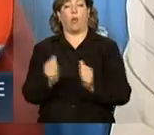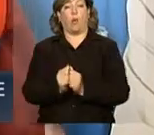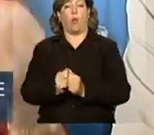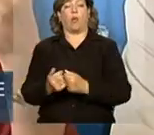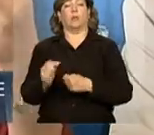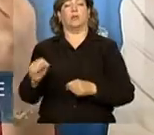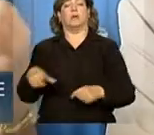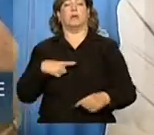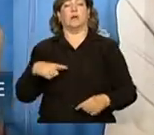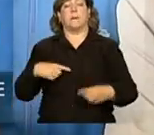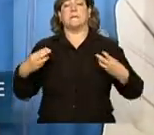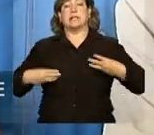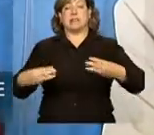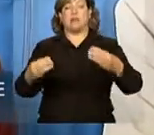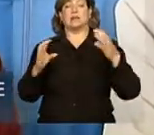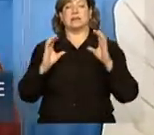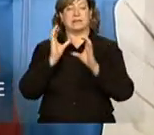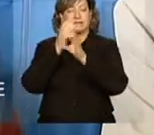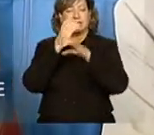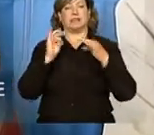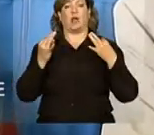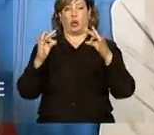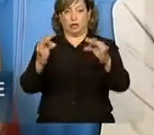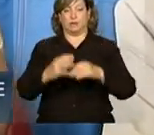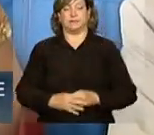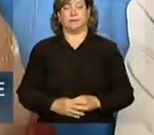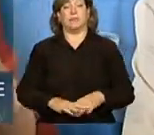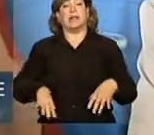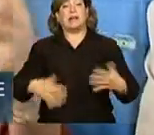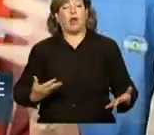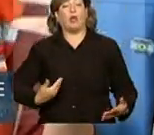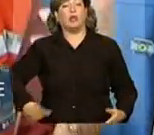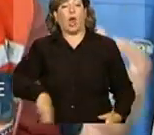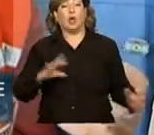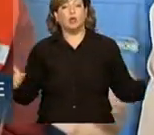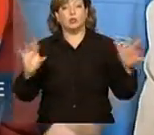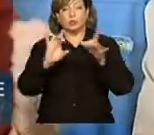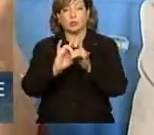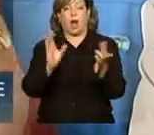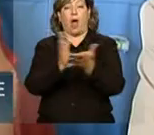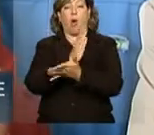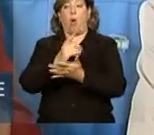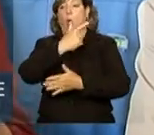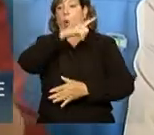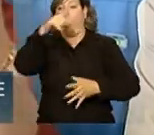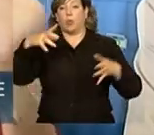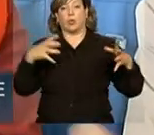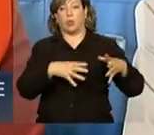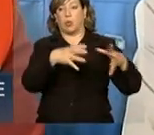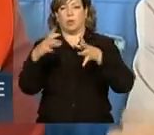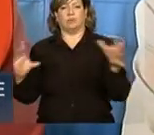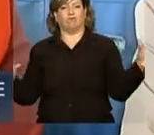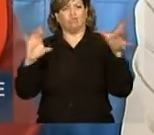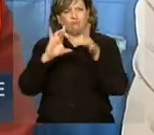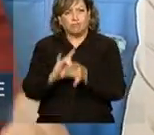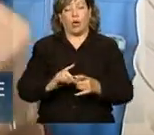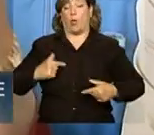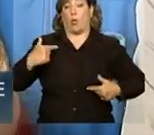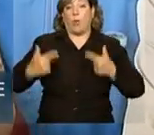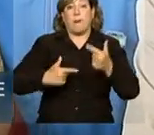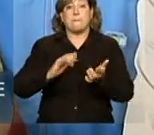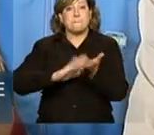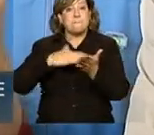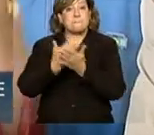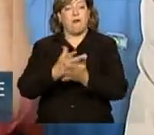Tecnologia. Mas aí nós juntamos alguns outros órgãos para tornar efetiva essa ação.